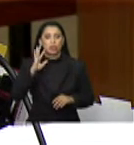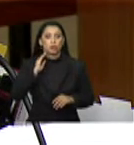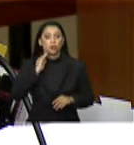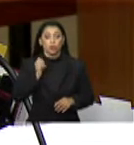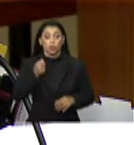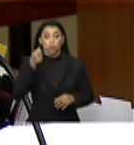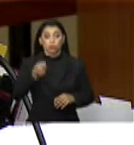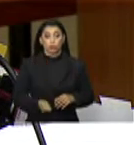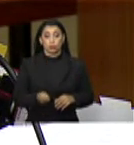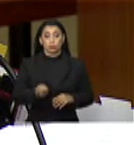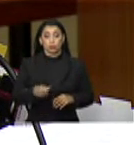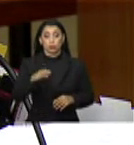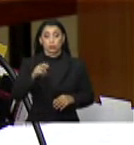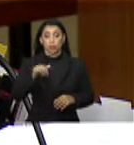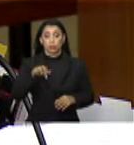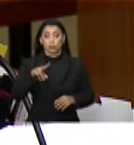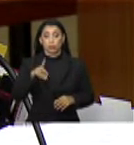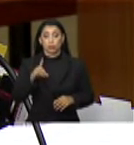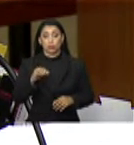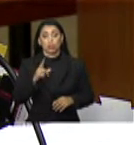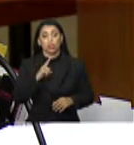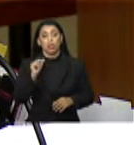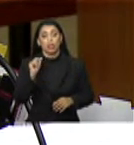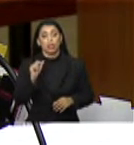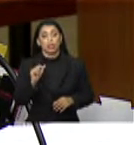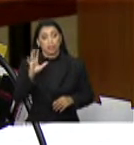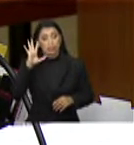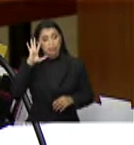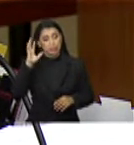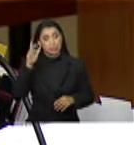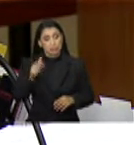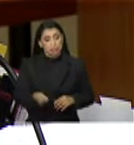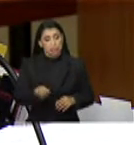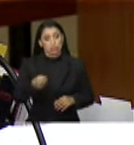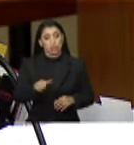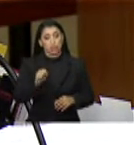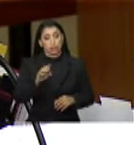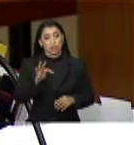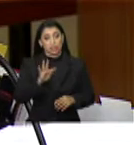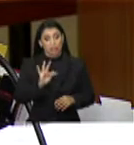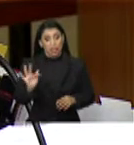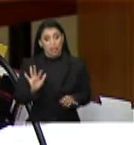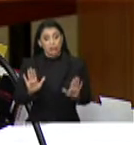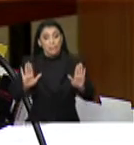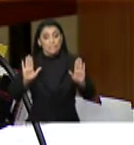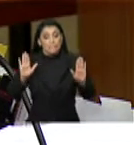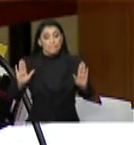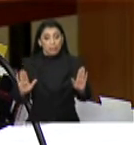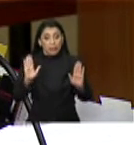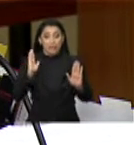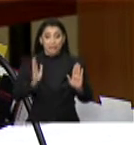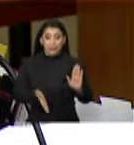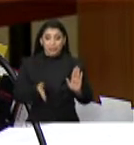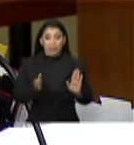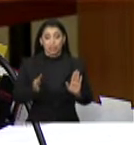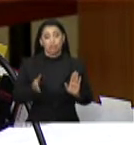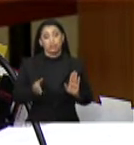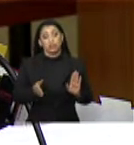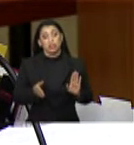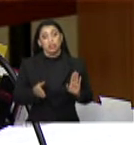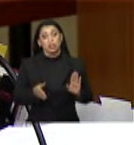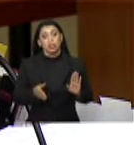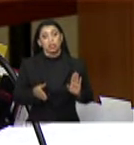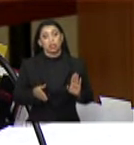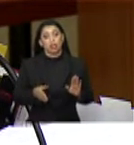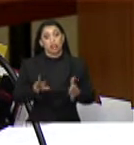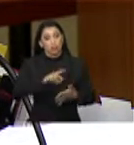do eminente Ministro mal escorrer a decisão é do Supremo Tribunal Federal é mais desde já para negar